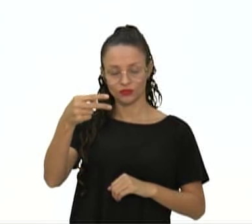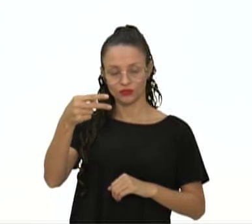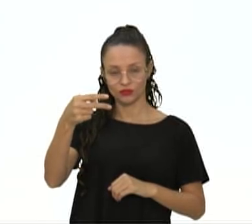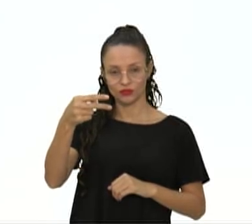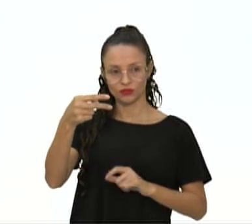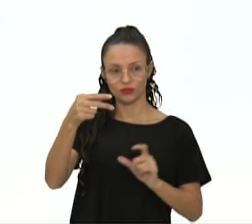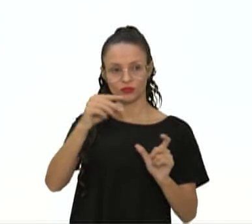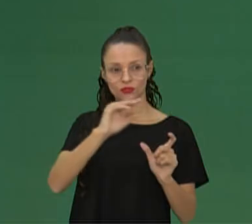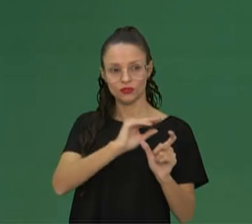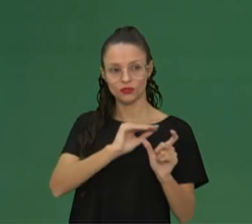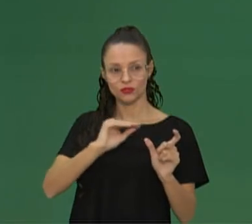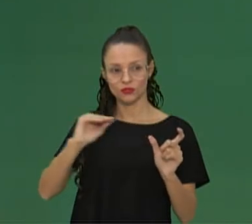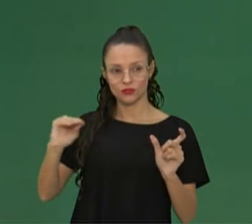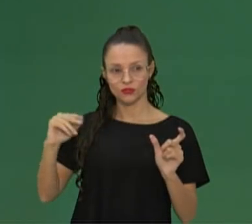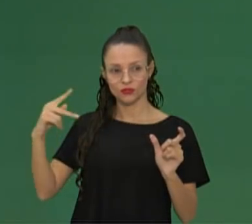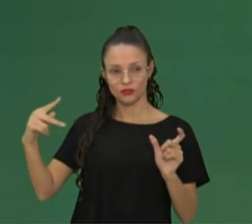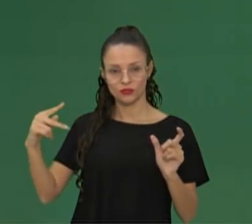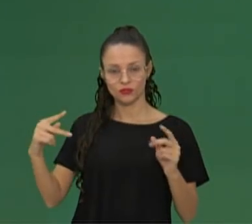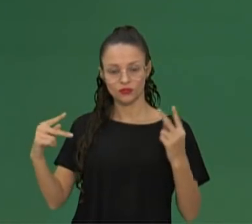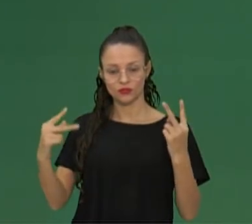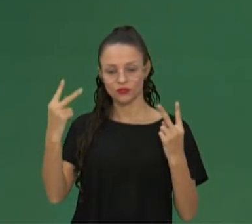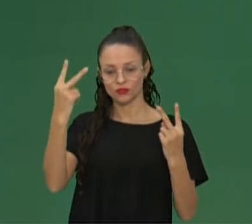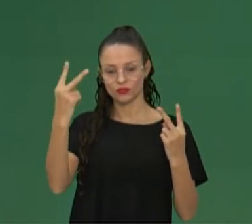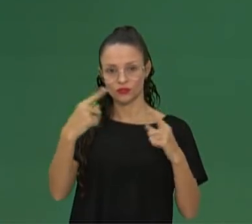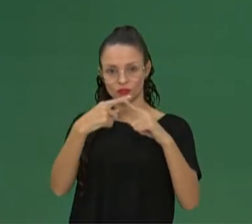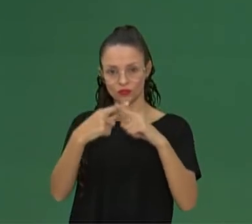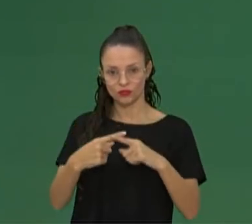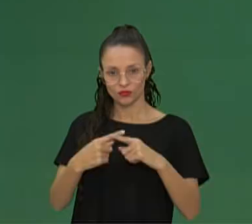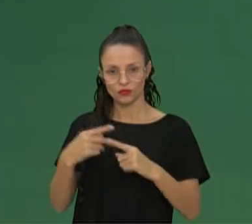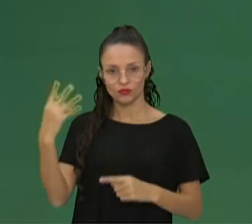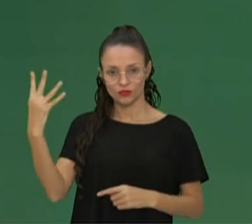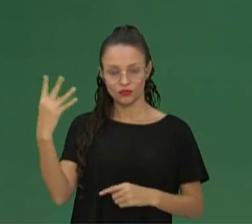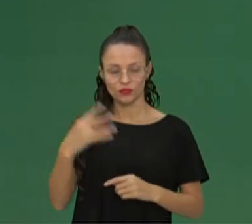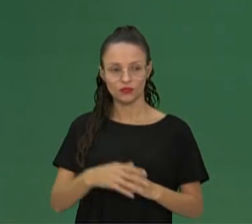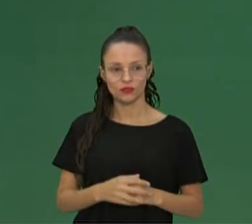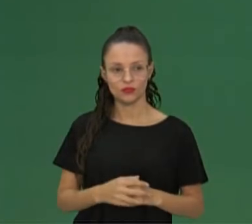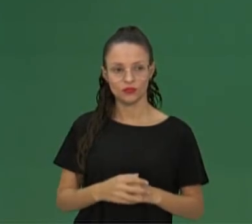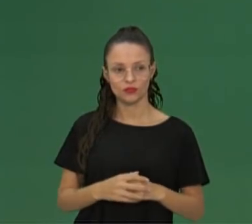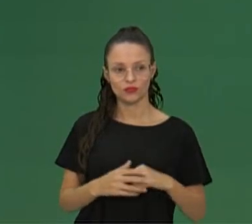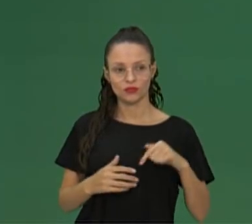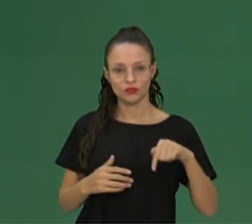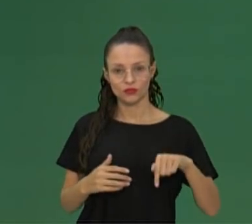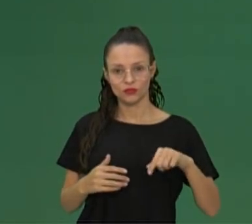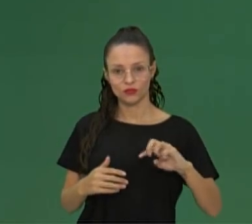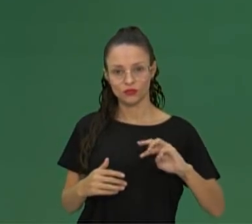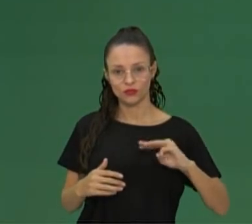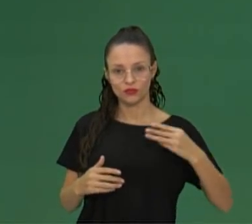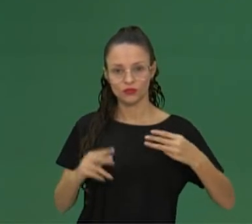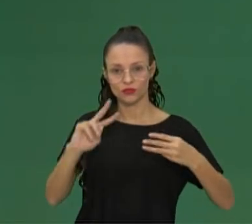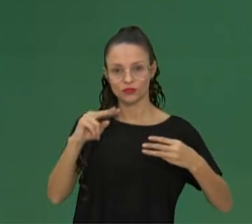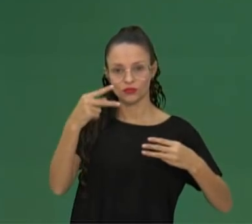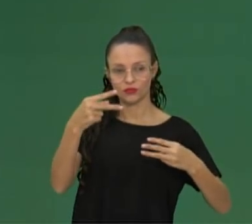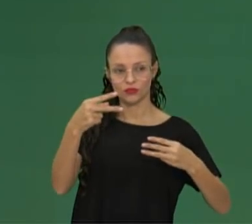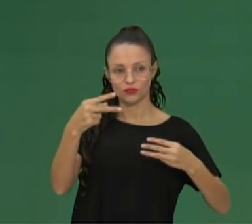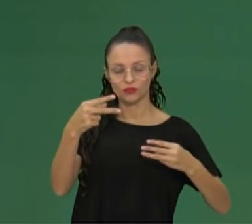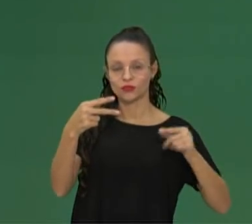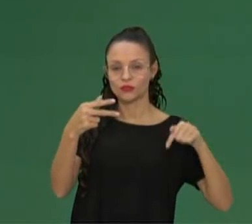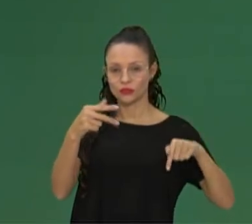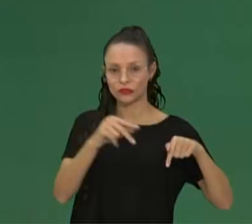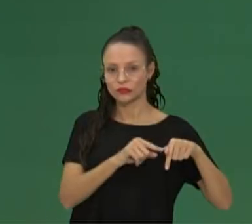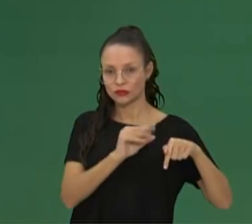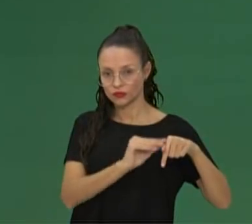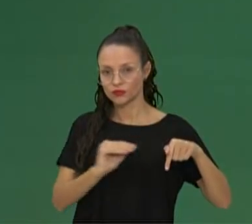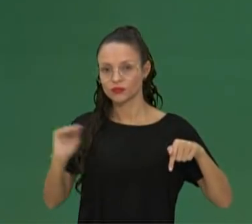base e multiplica os expoentes. 2 vezes 2, 4. E Q ao cubo elevado ao quadrado, repete a base Q